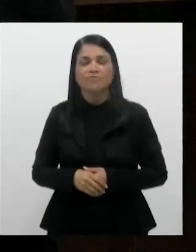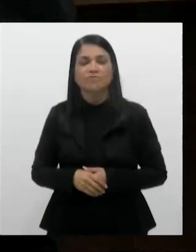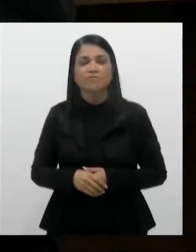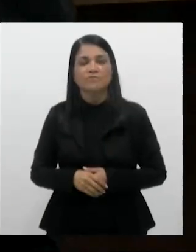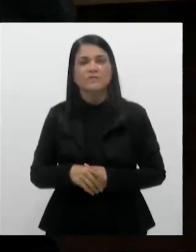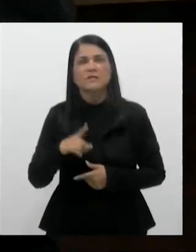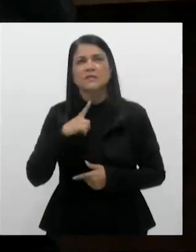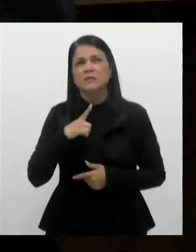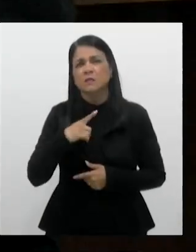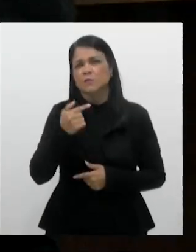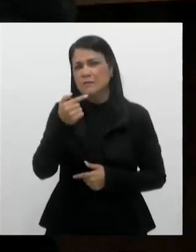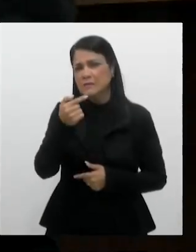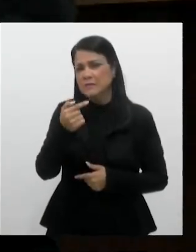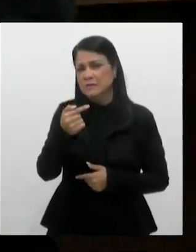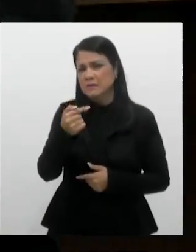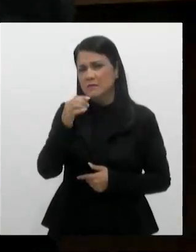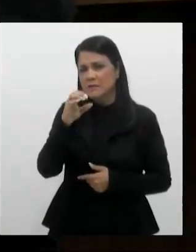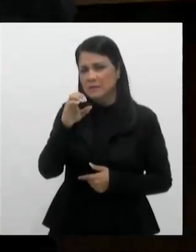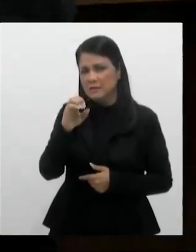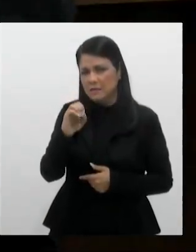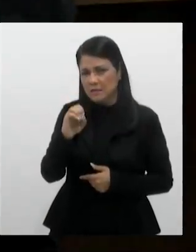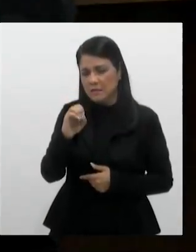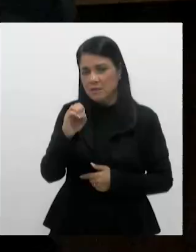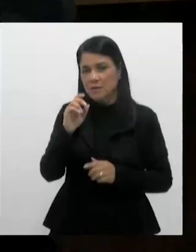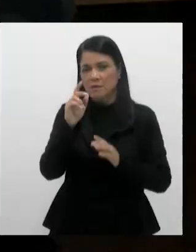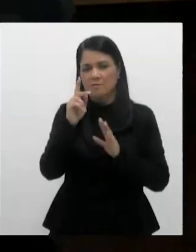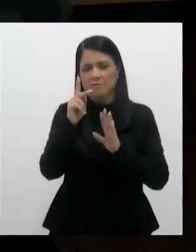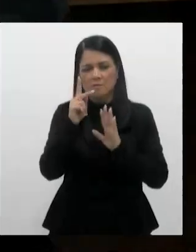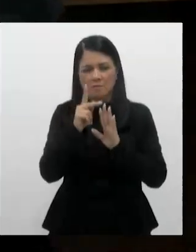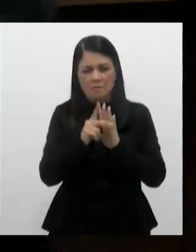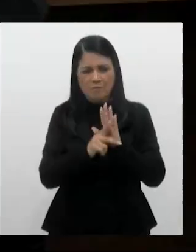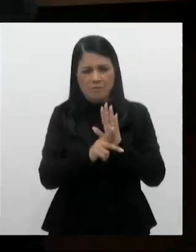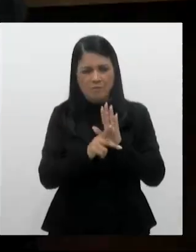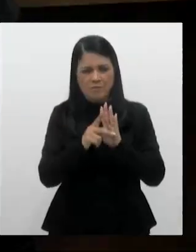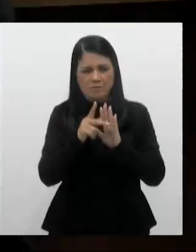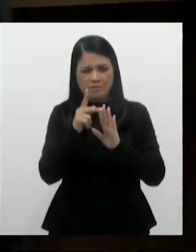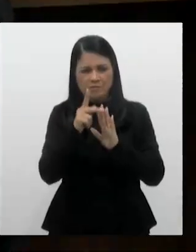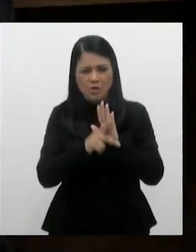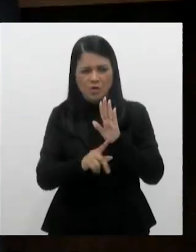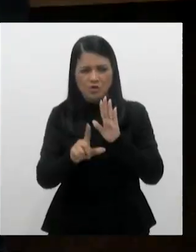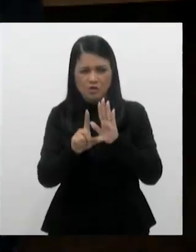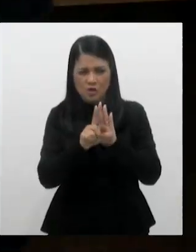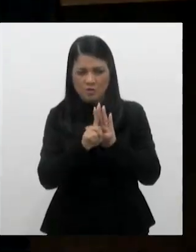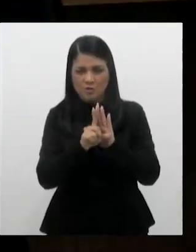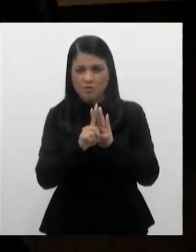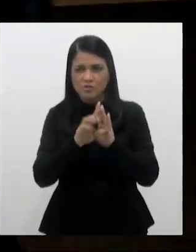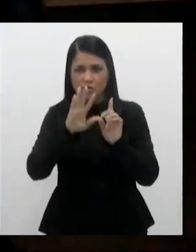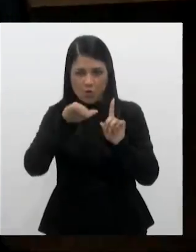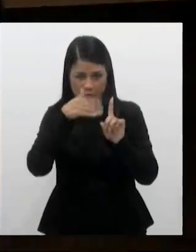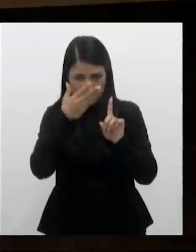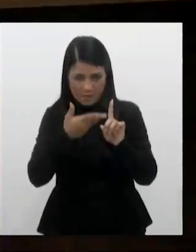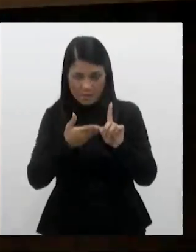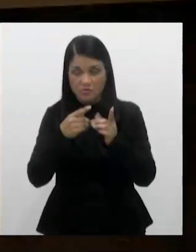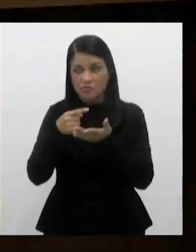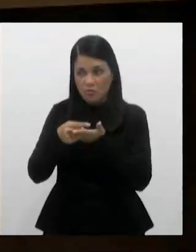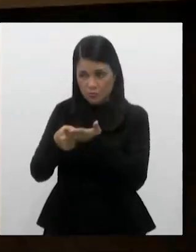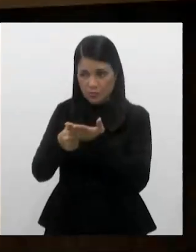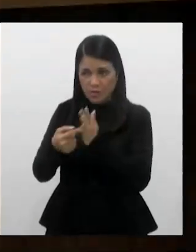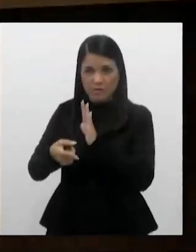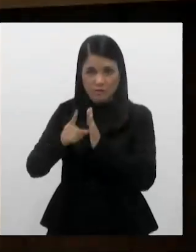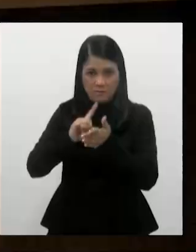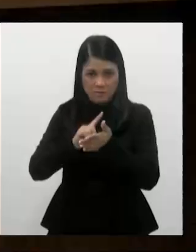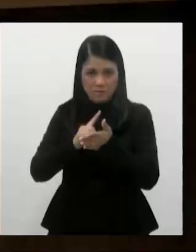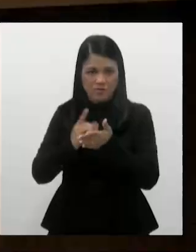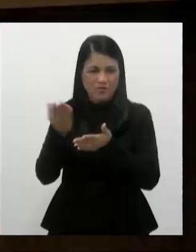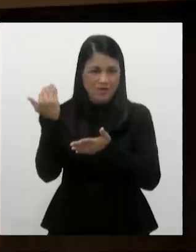70 projetos de homenagens, conforme Vossa Excelência combinou com todos os deputados. Até para aqueles da última